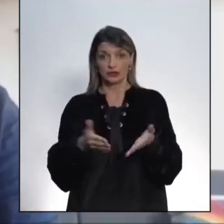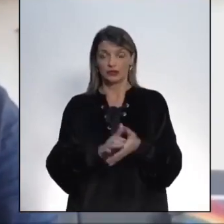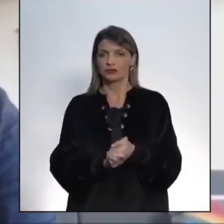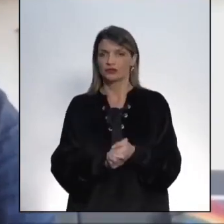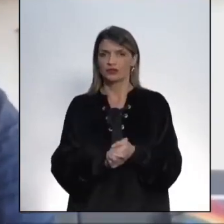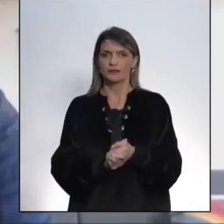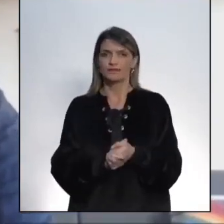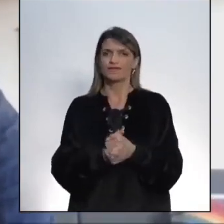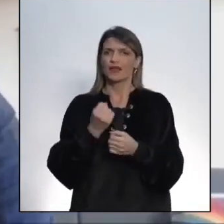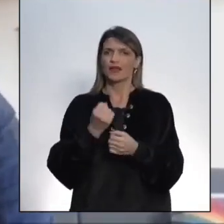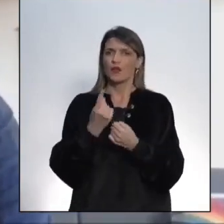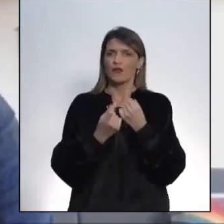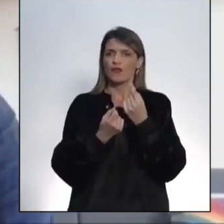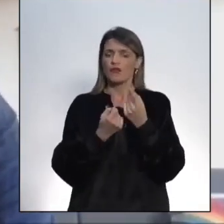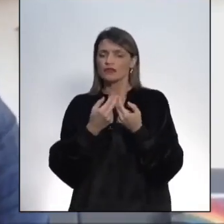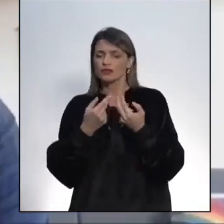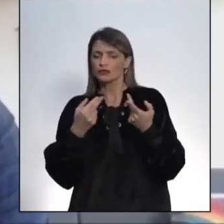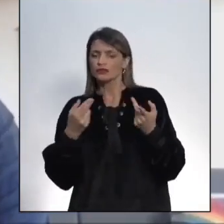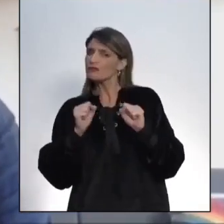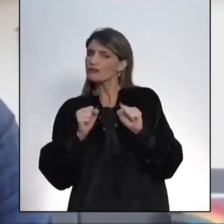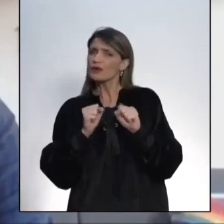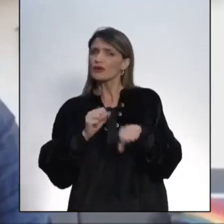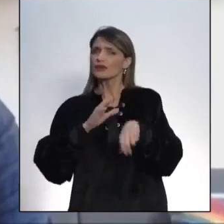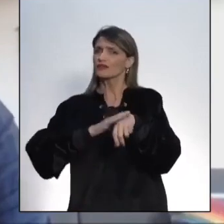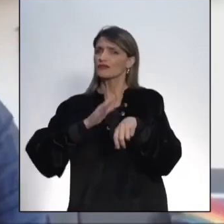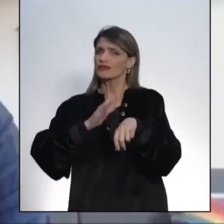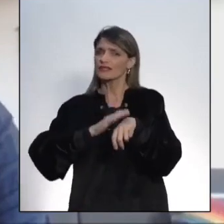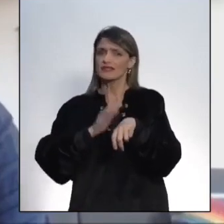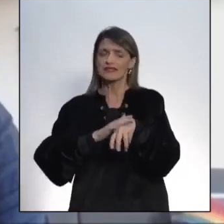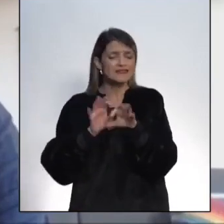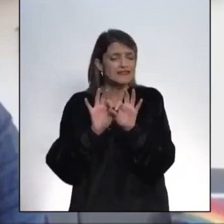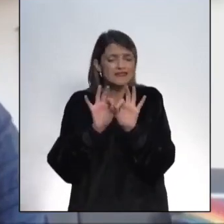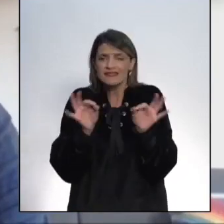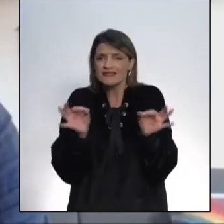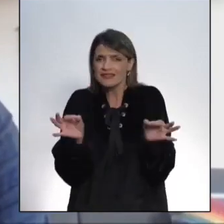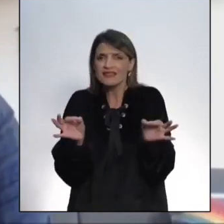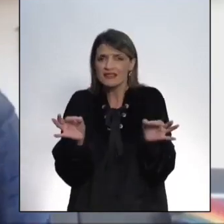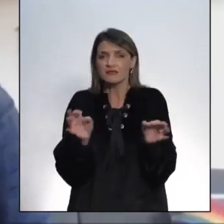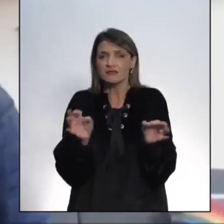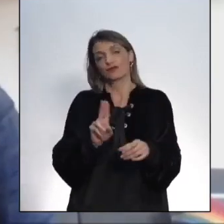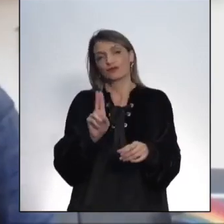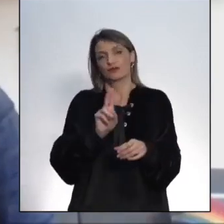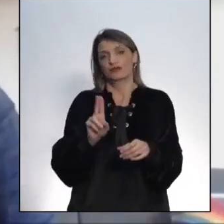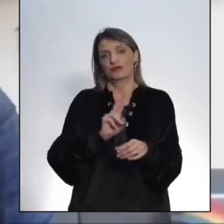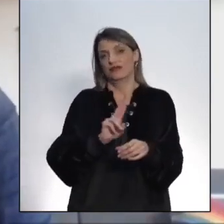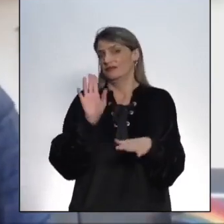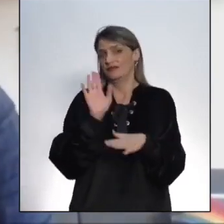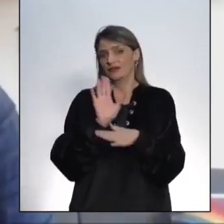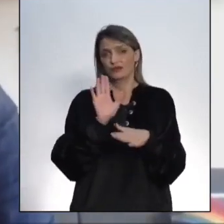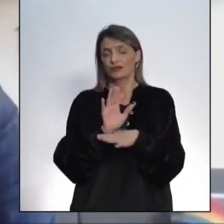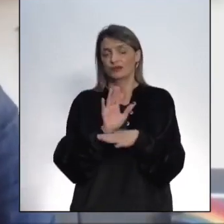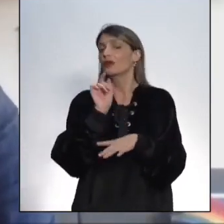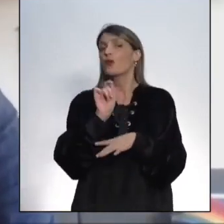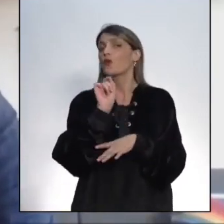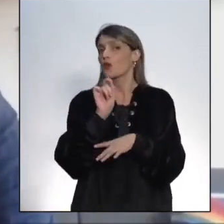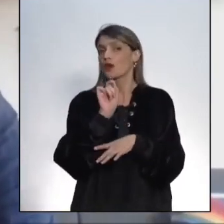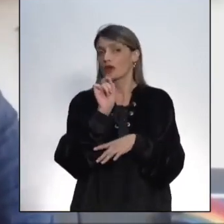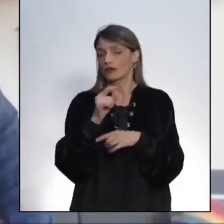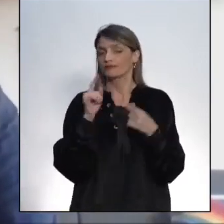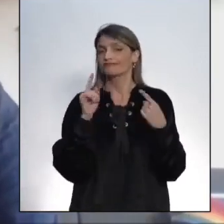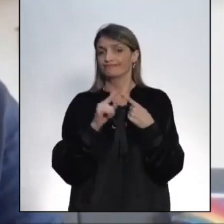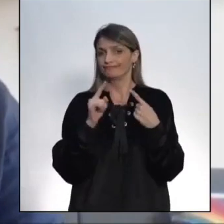algumas ferramentas as mais simples que a gente pode colocar em prática e pode começar a utilizar para ajudar nisso. Primeiríssima coisa que